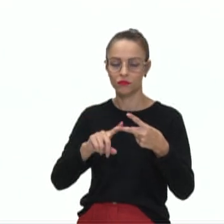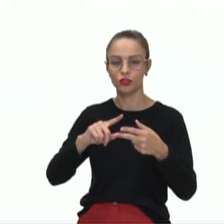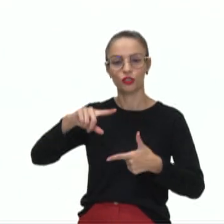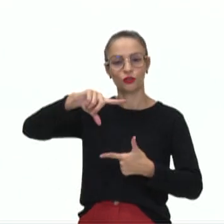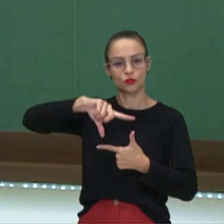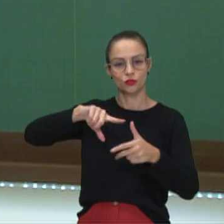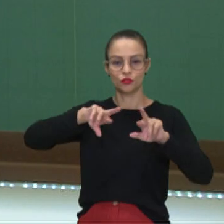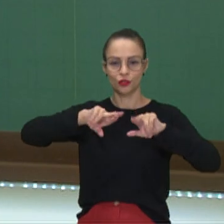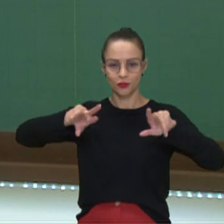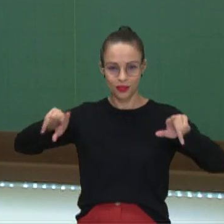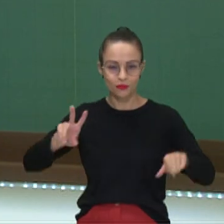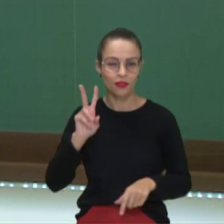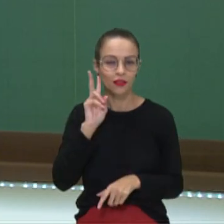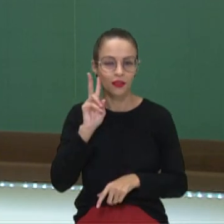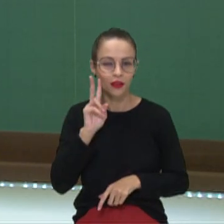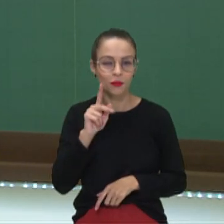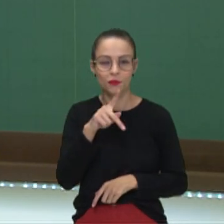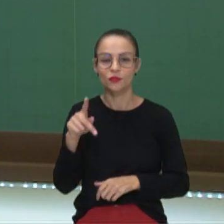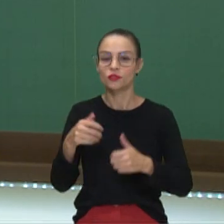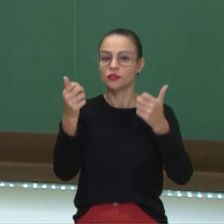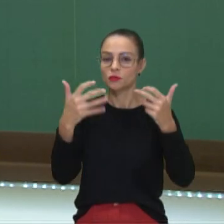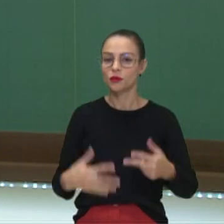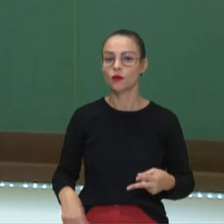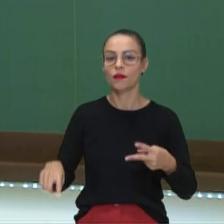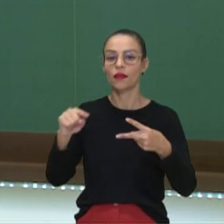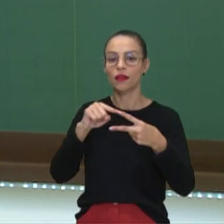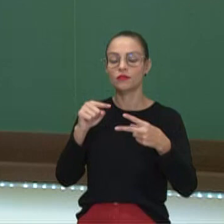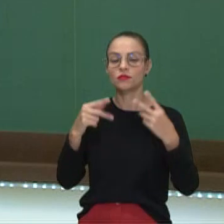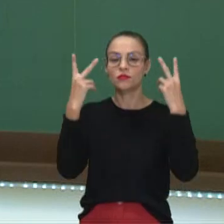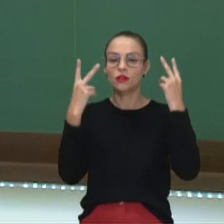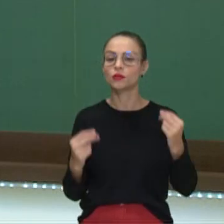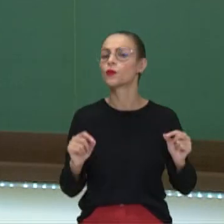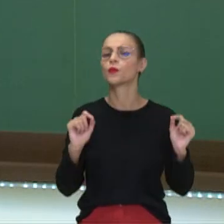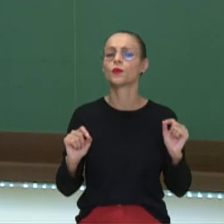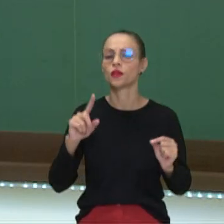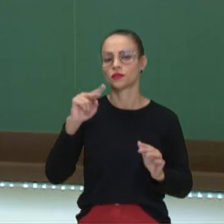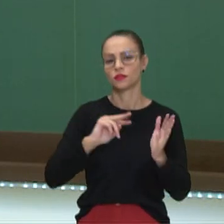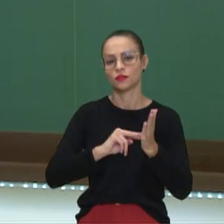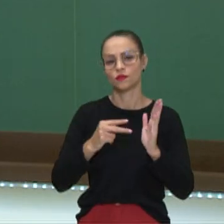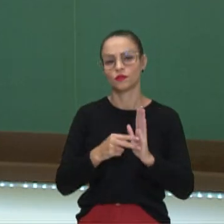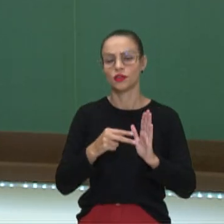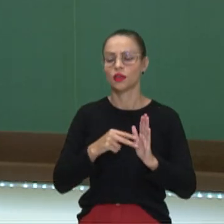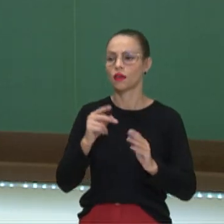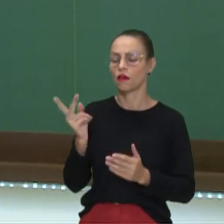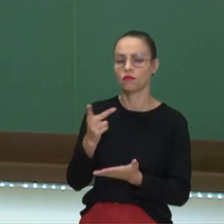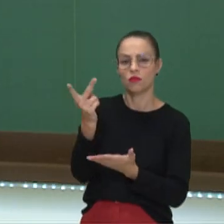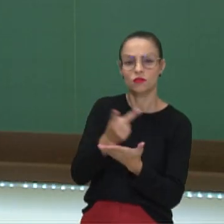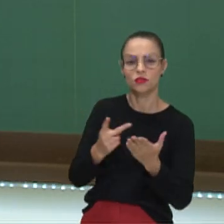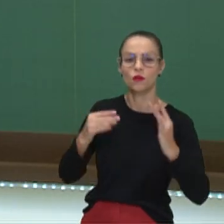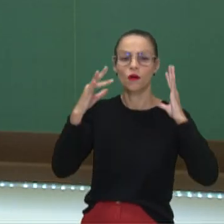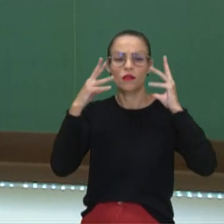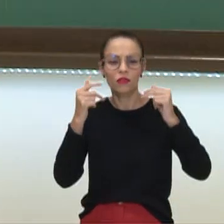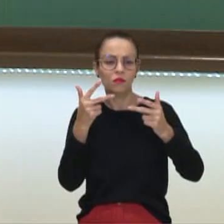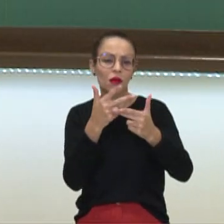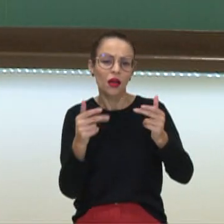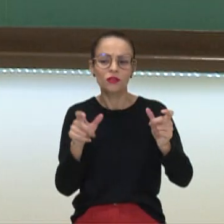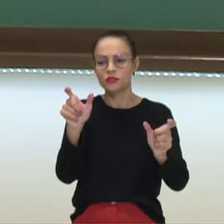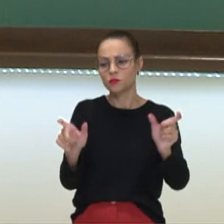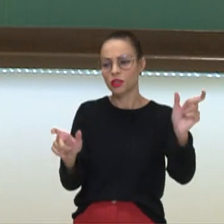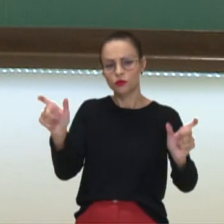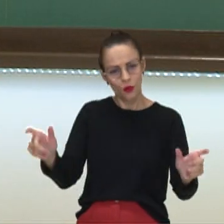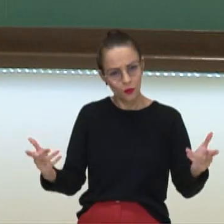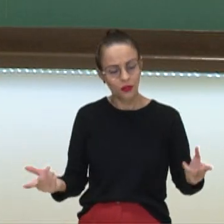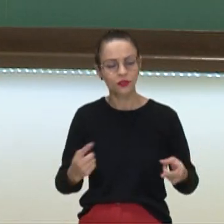né? Lembra que a professora falou, né, os naturalistas que vão pegar o quê? Os elementos da natureza, ali, os animais, as pessoas e as